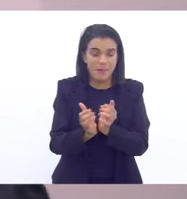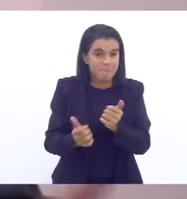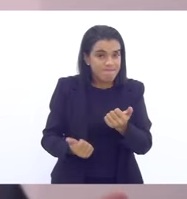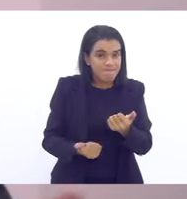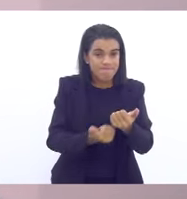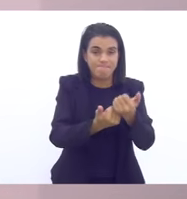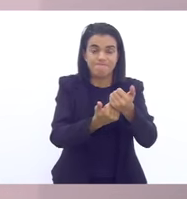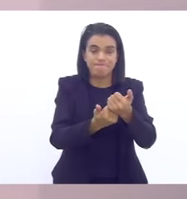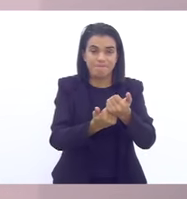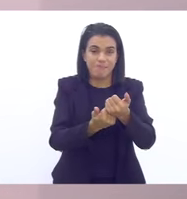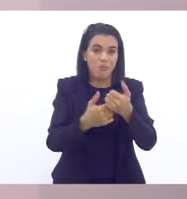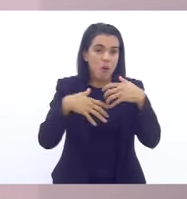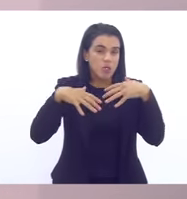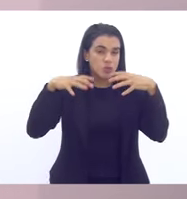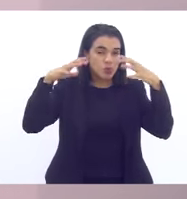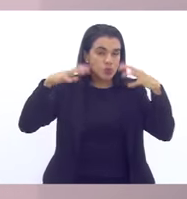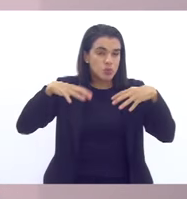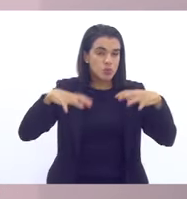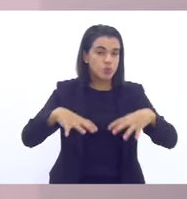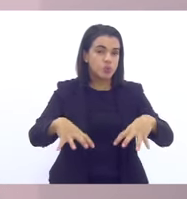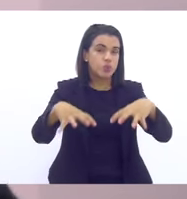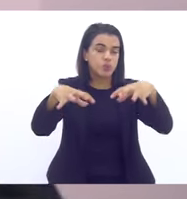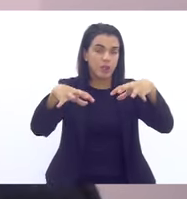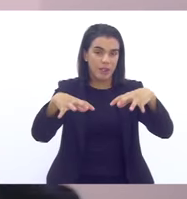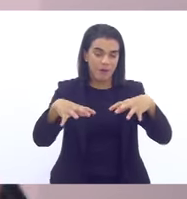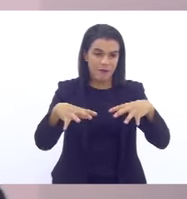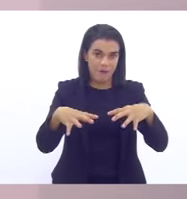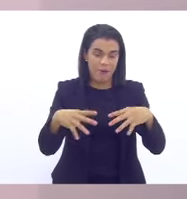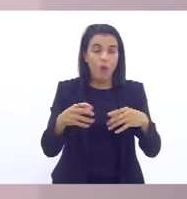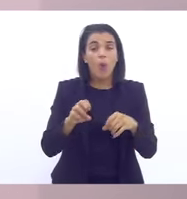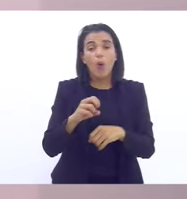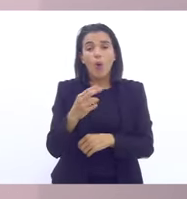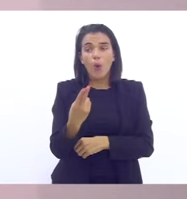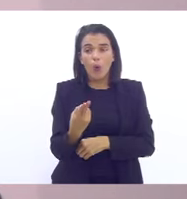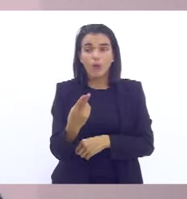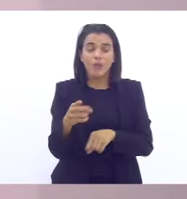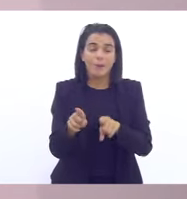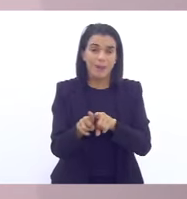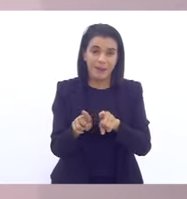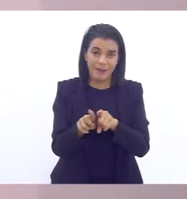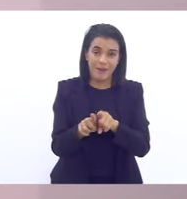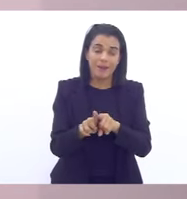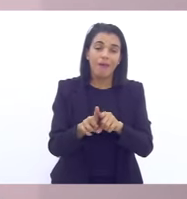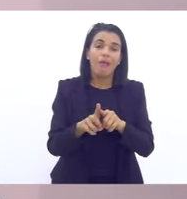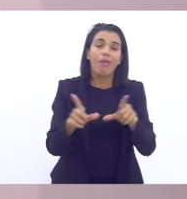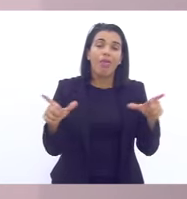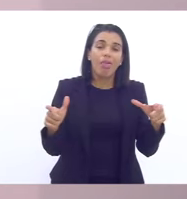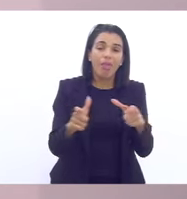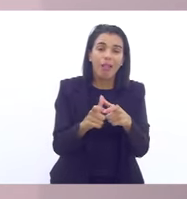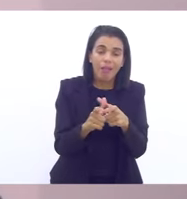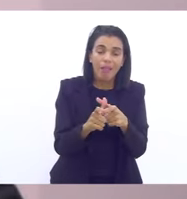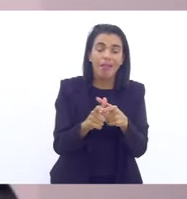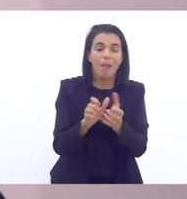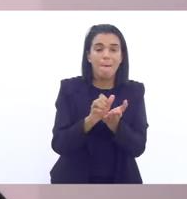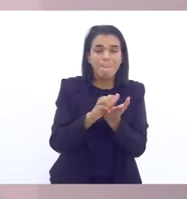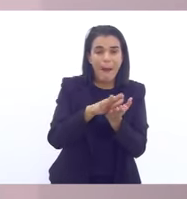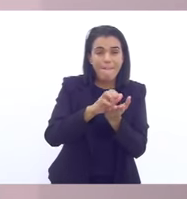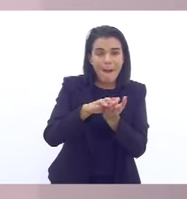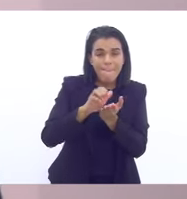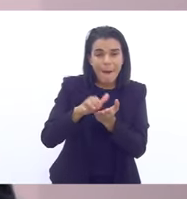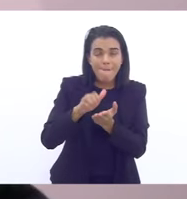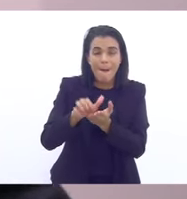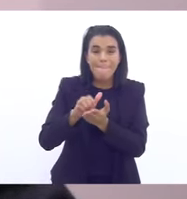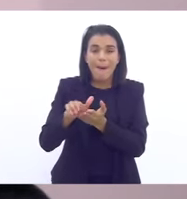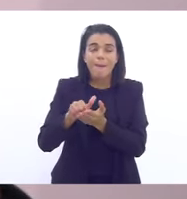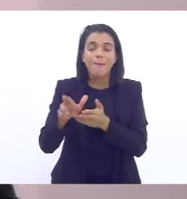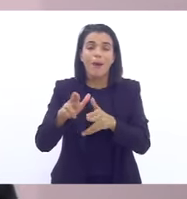atenção quando acontece uma chuva mais forte e que também houve uma redução muito grande da manutenção preventiva, que os investimentos foram reduzidos